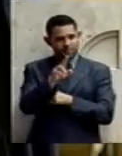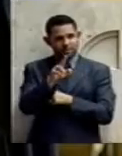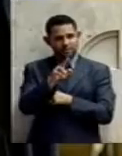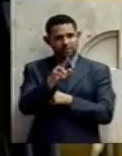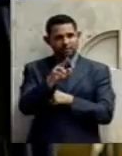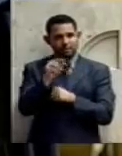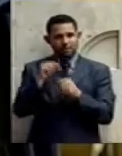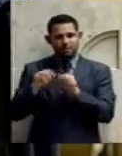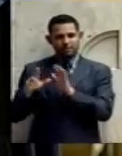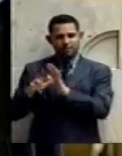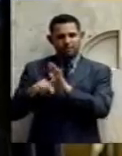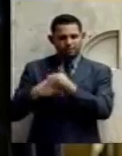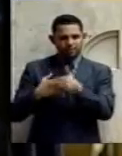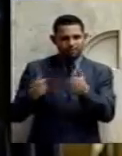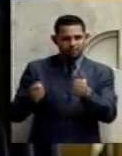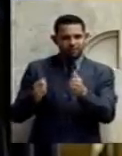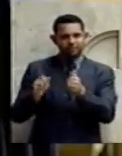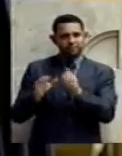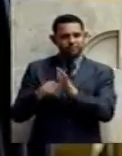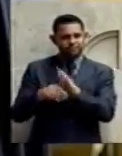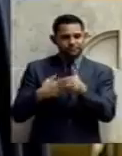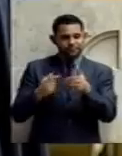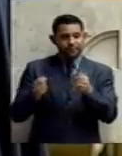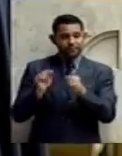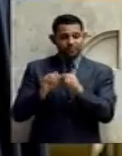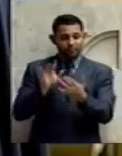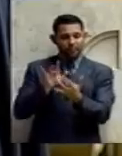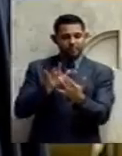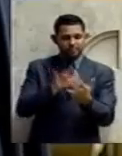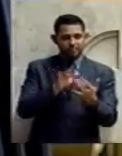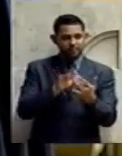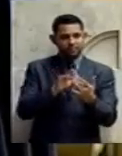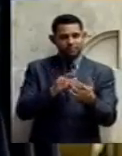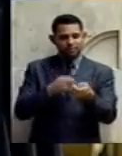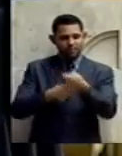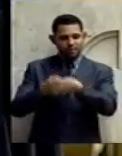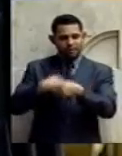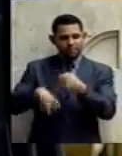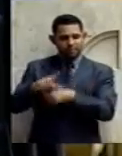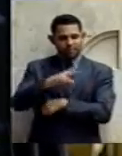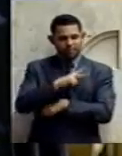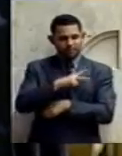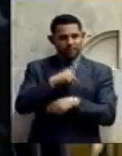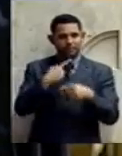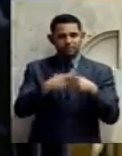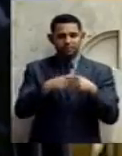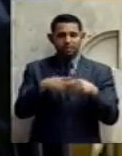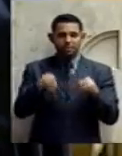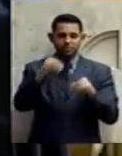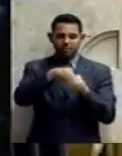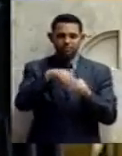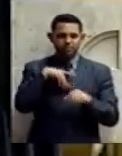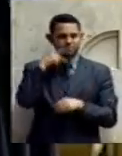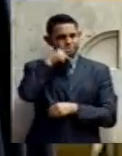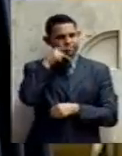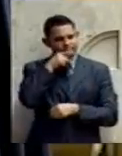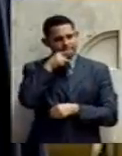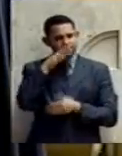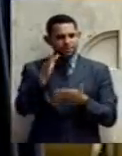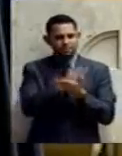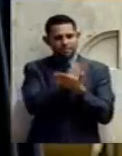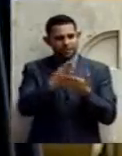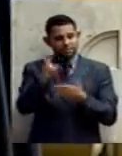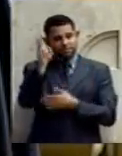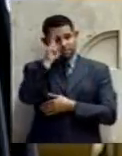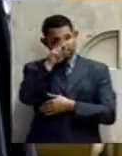Caixa 2, filho dileto da promíscua relação do capital privado com as campanhas políticas. Apenas para